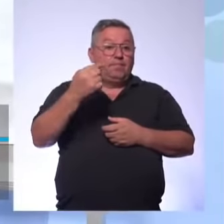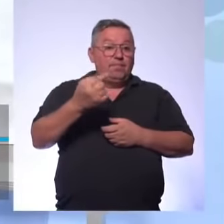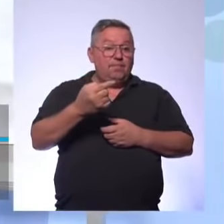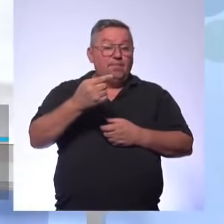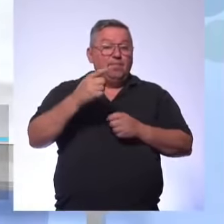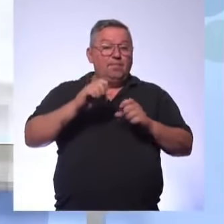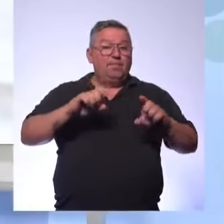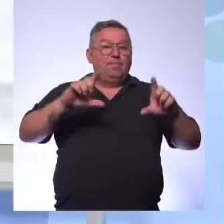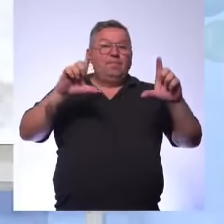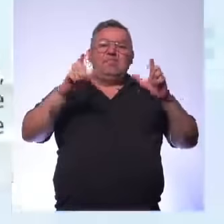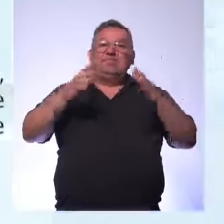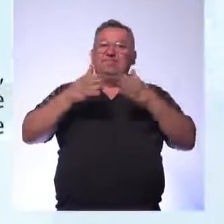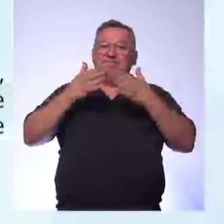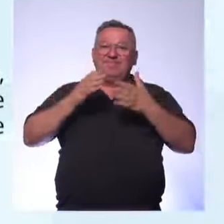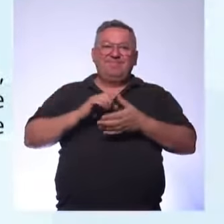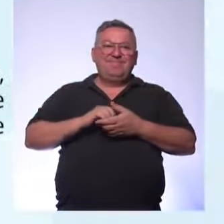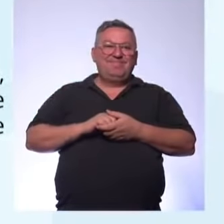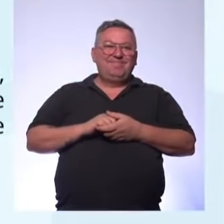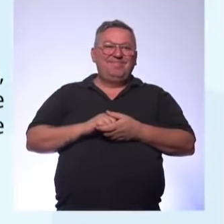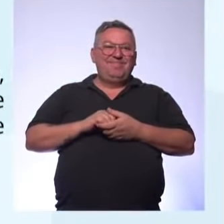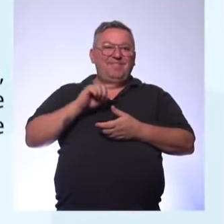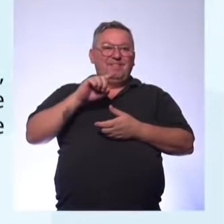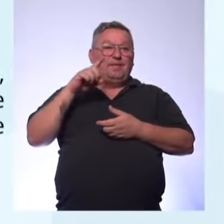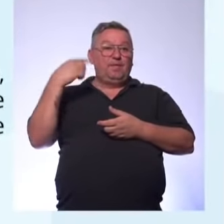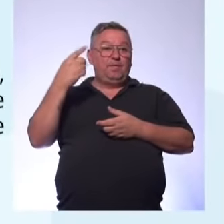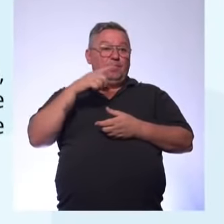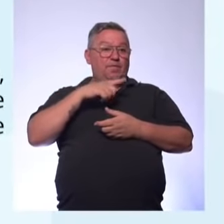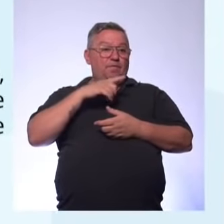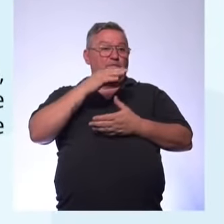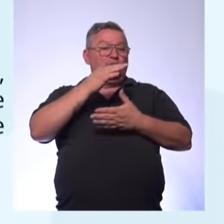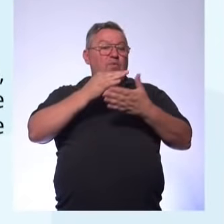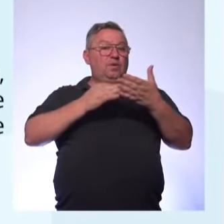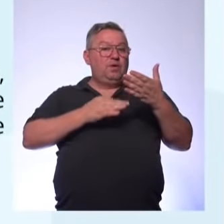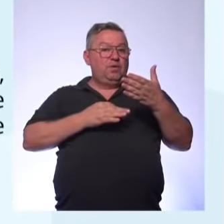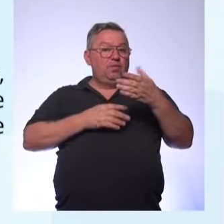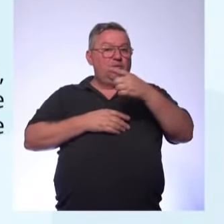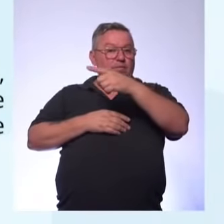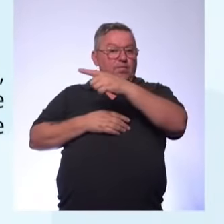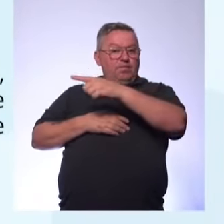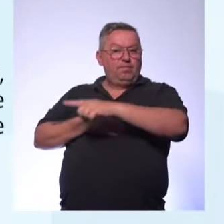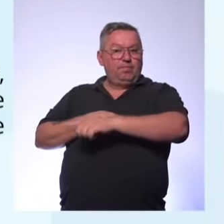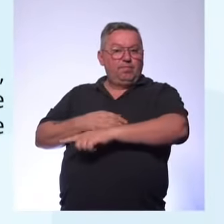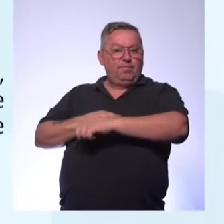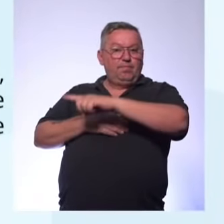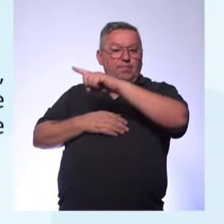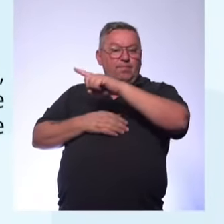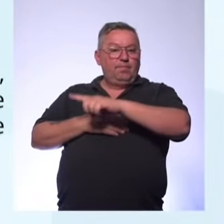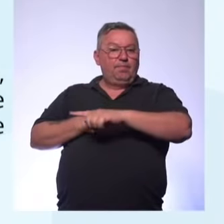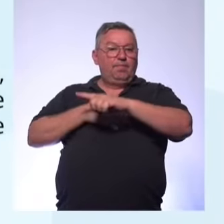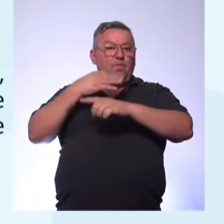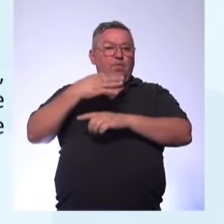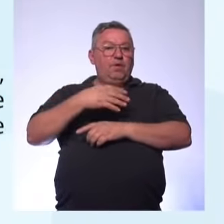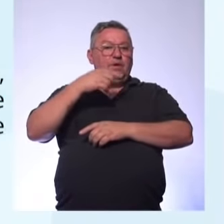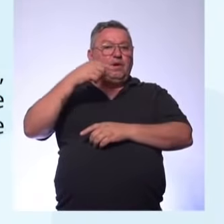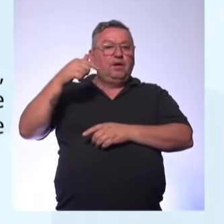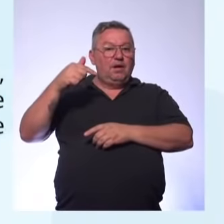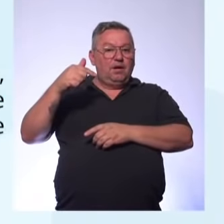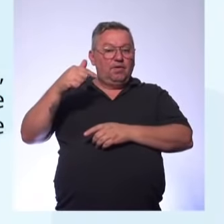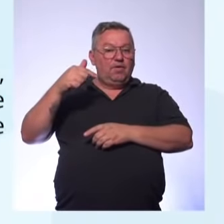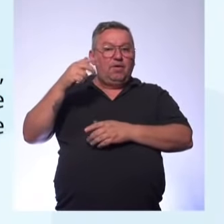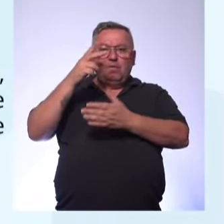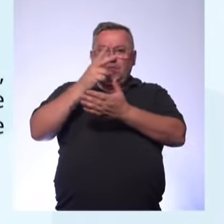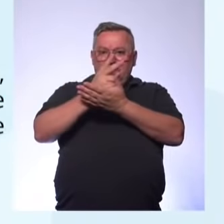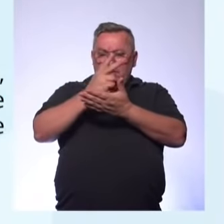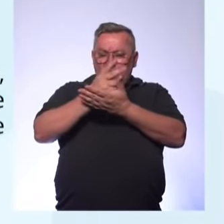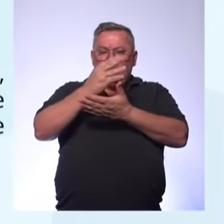nossa próxima tela, por favor. Aqui, gente, nós temos o texto. Ele está lá na página 47 do caderno do aluno. É o